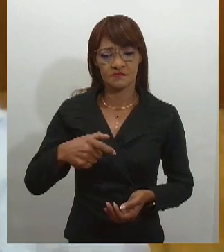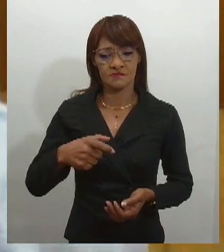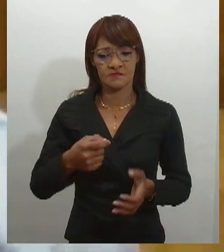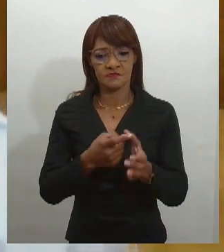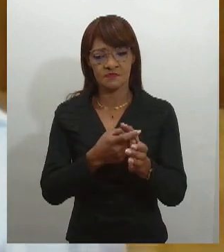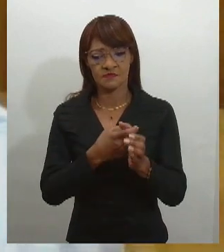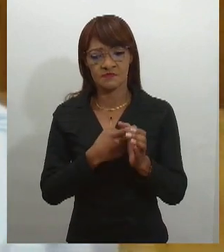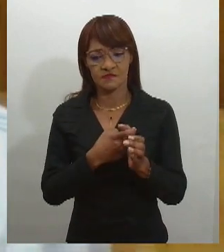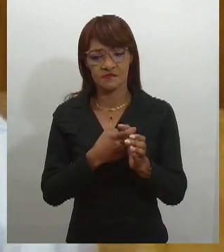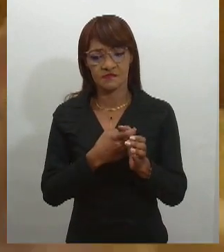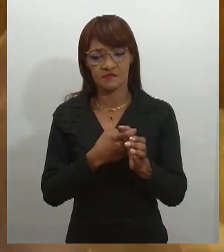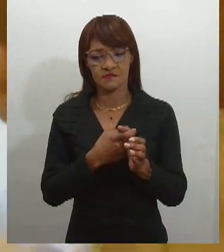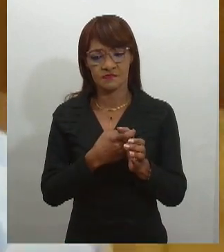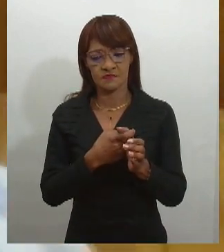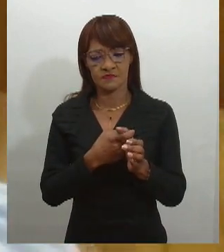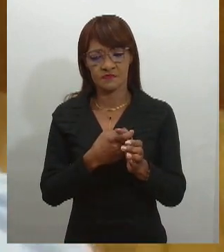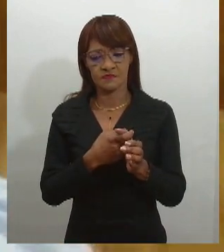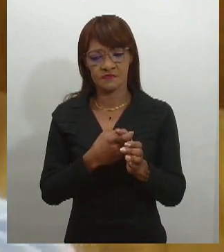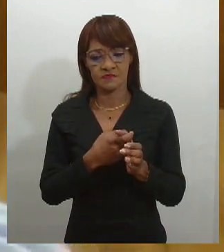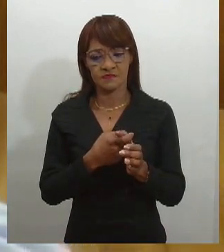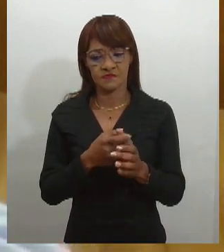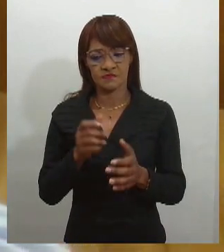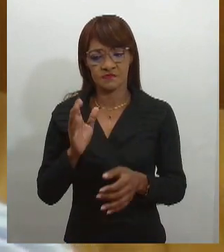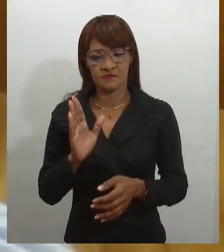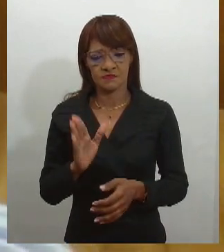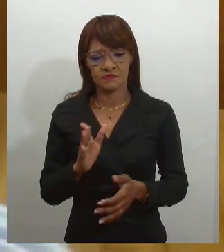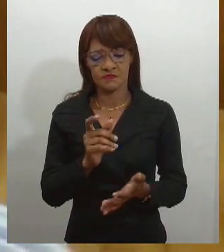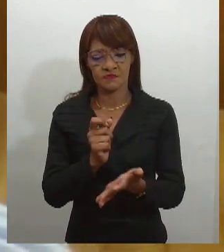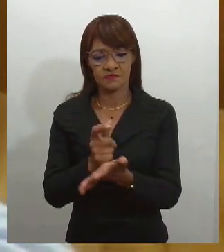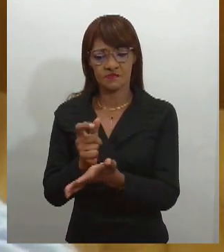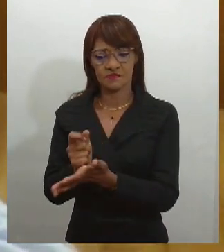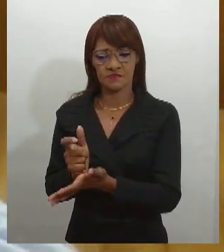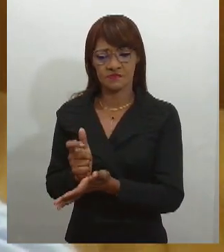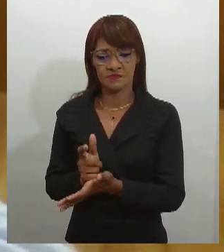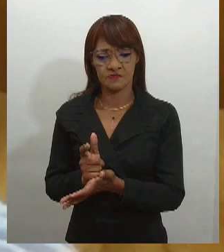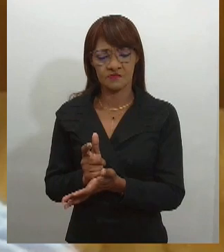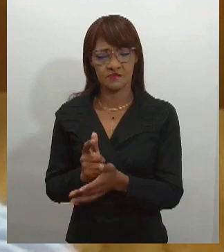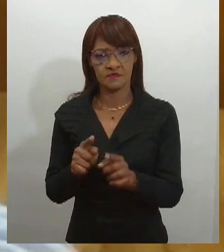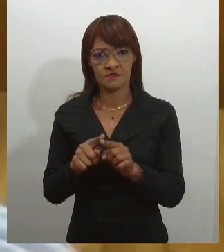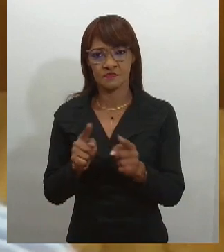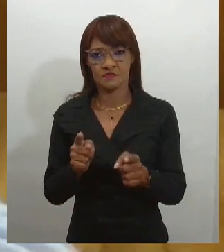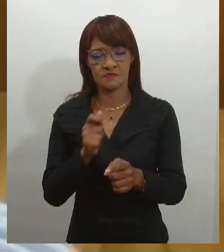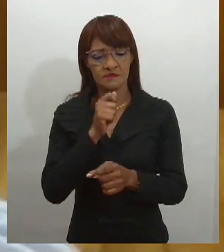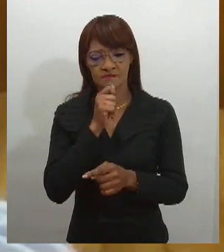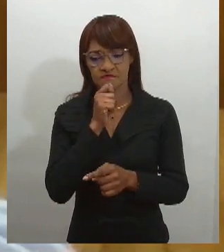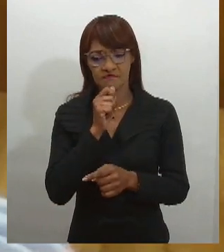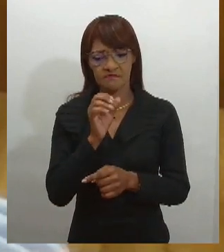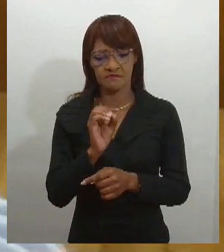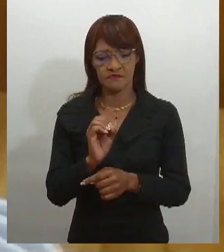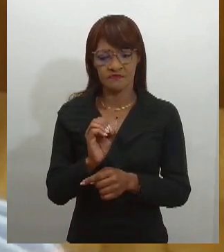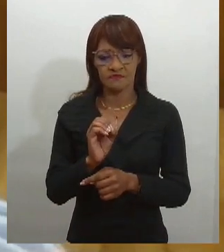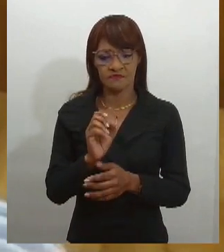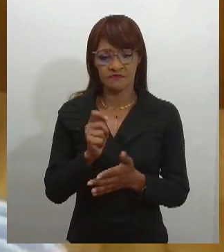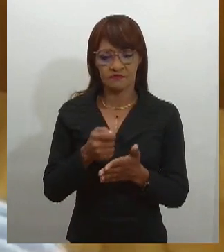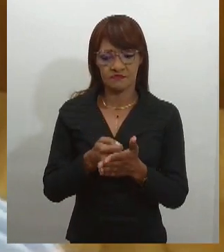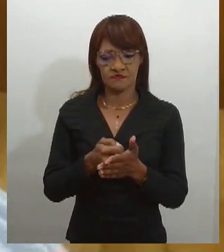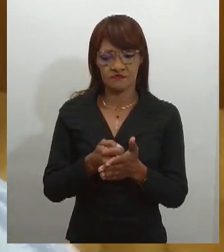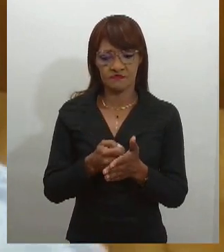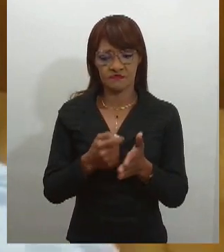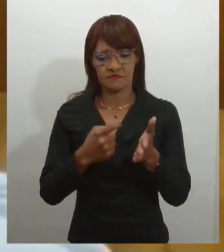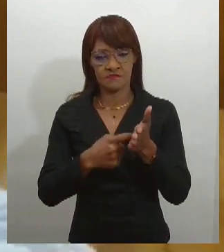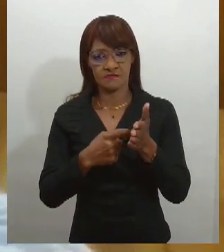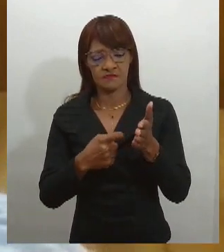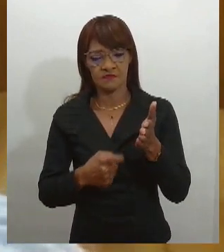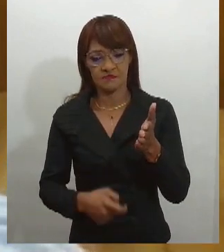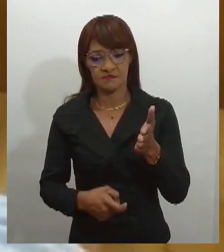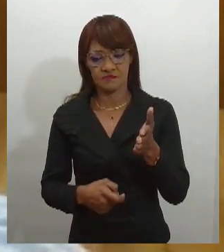seja, realizaram compra que não foi paga e sobre o qual poderiam justamente incidir os juros, que é aquela compra que você vai